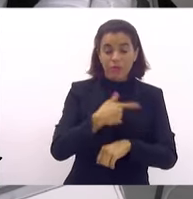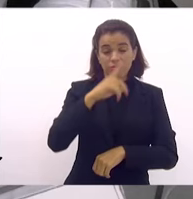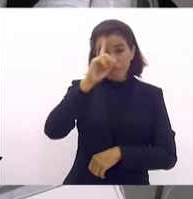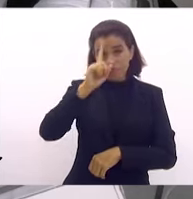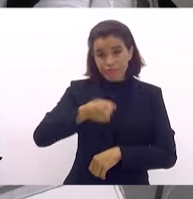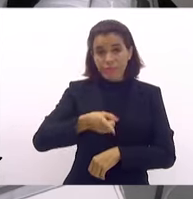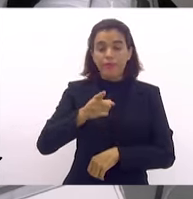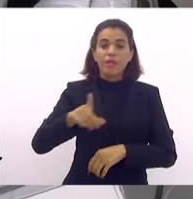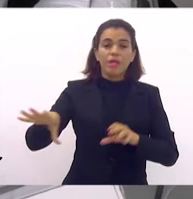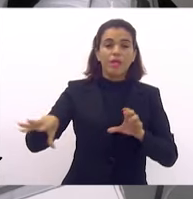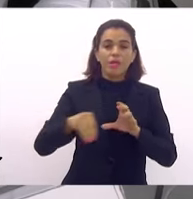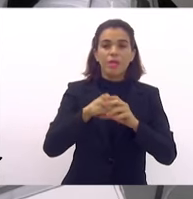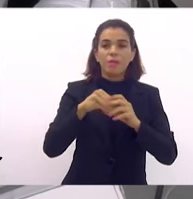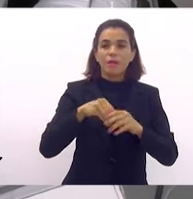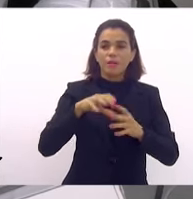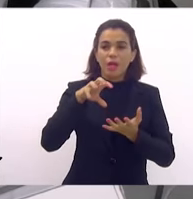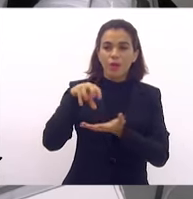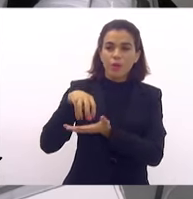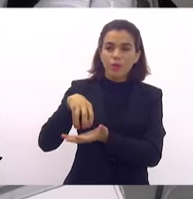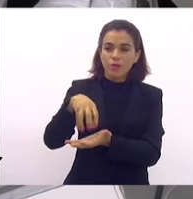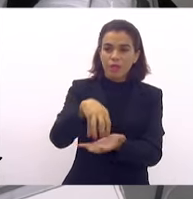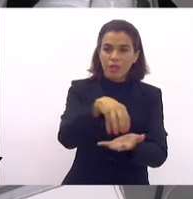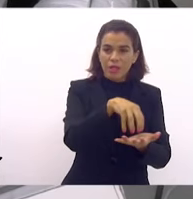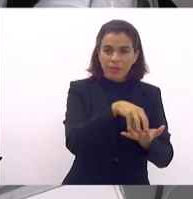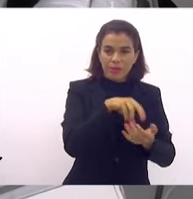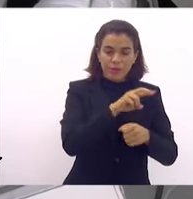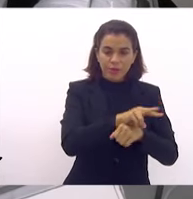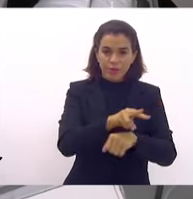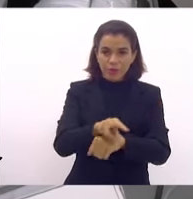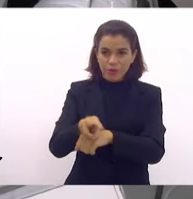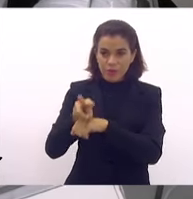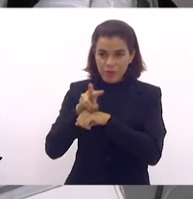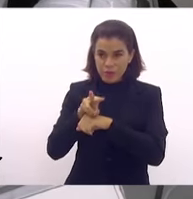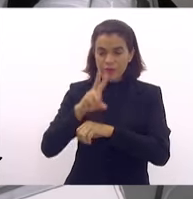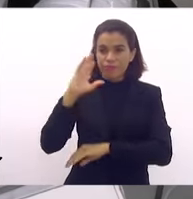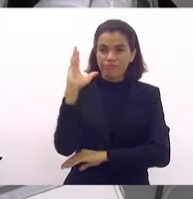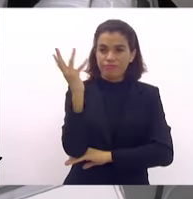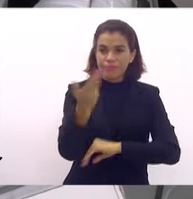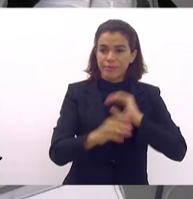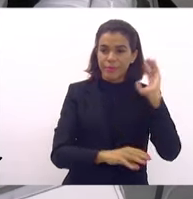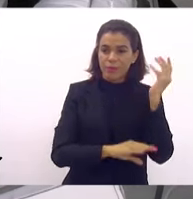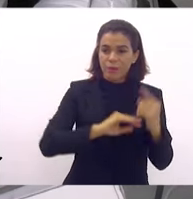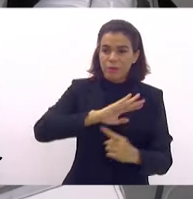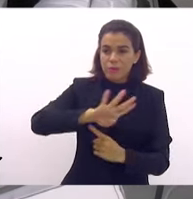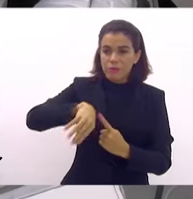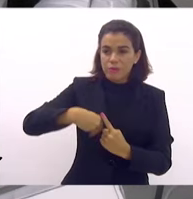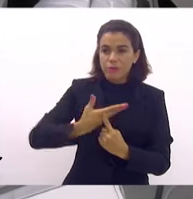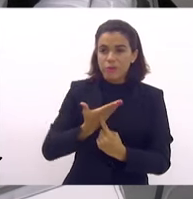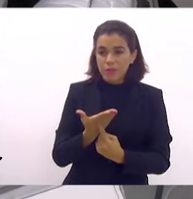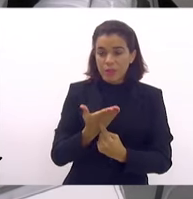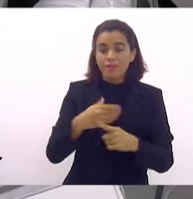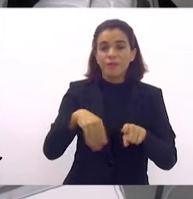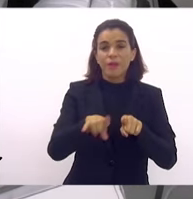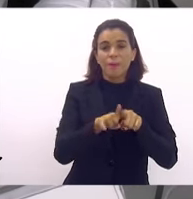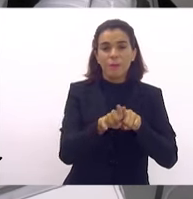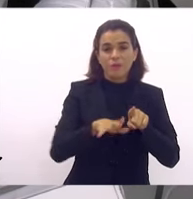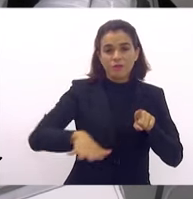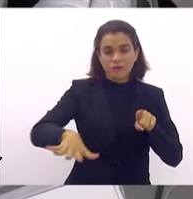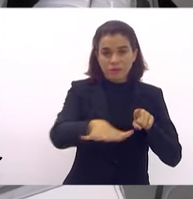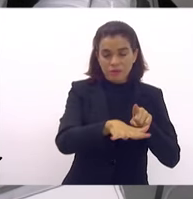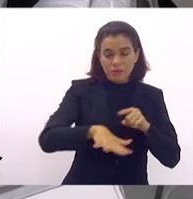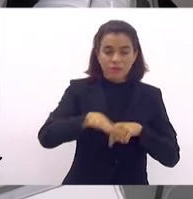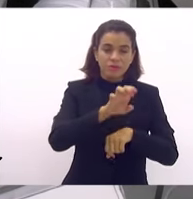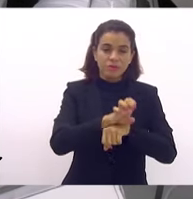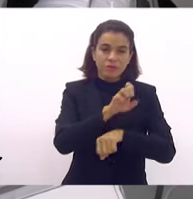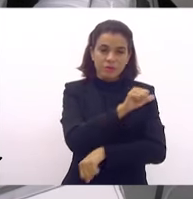Estadual implantar sistema de unidade de conservação representativo dos ecossistemas originais do espaço territorial do Estado do Rio de